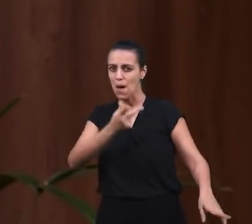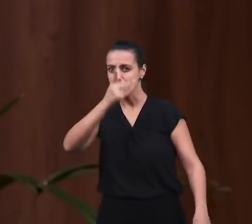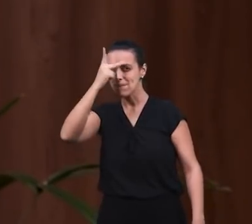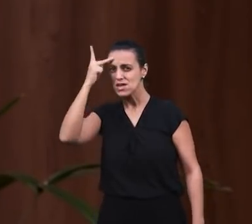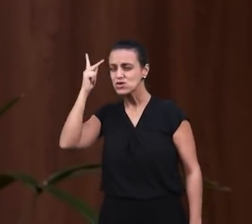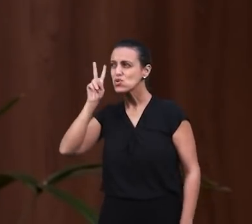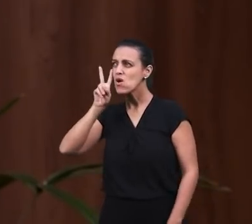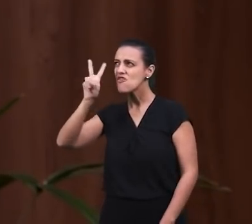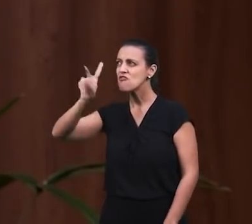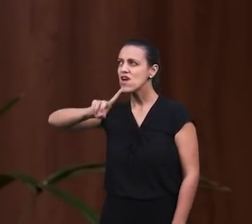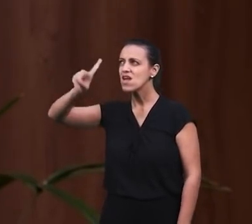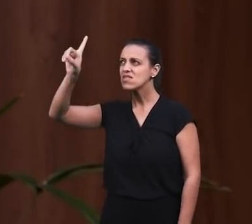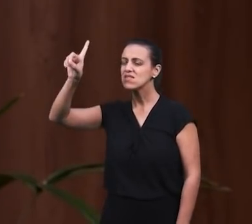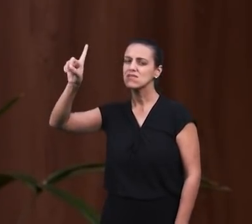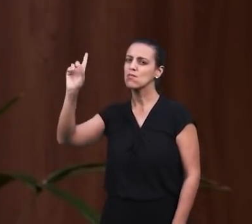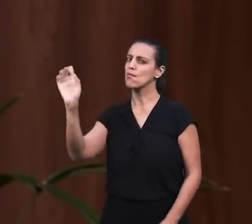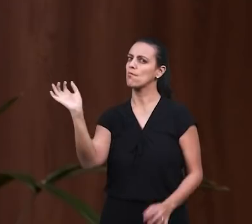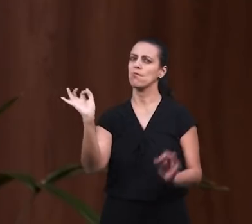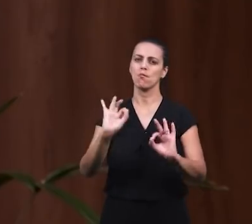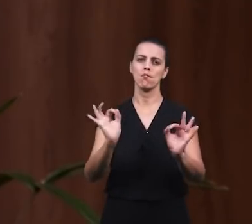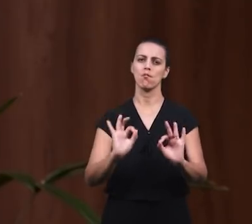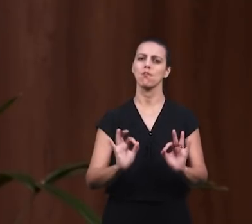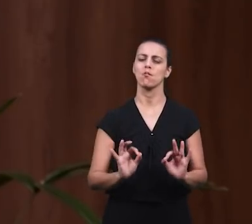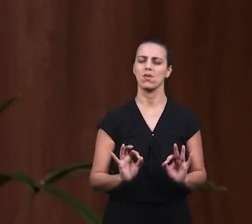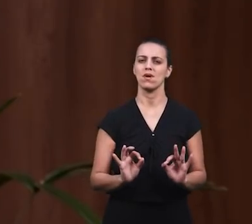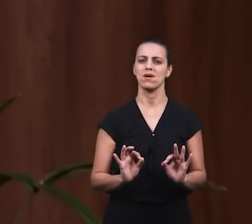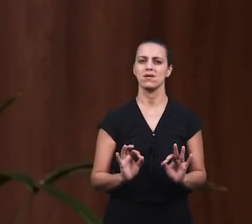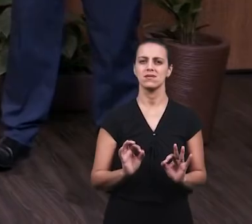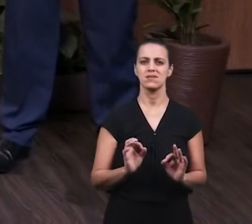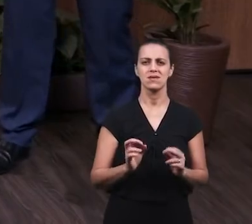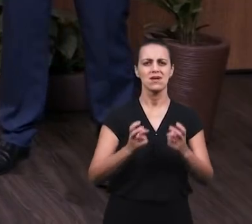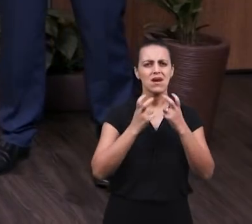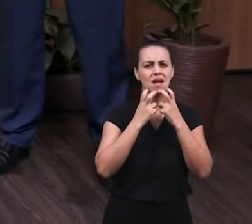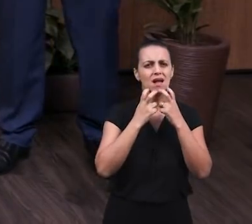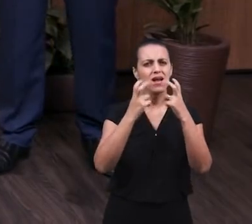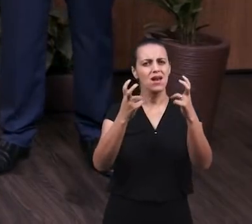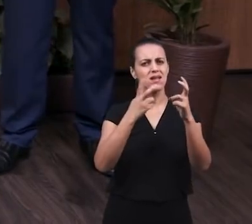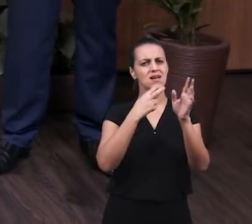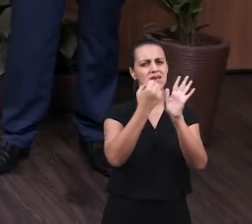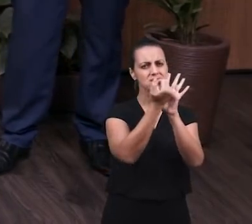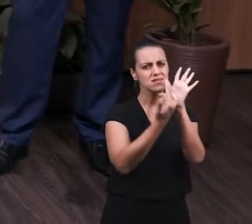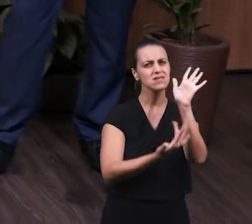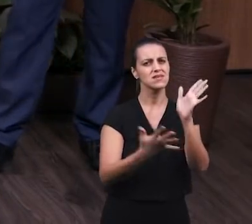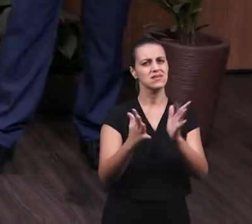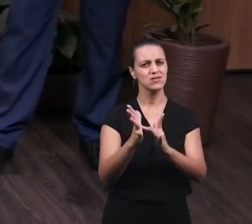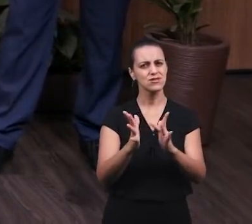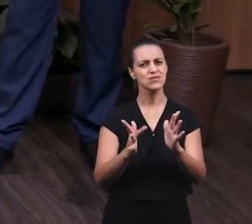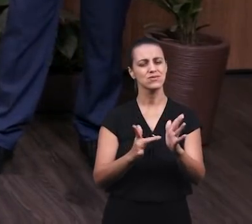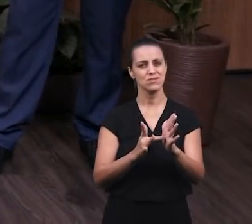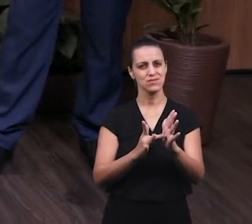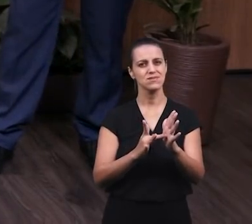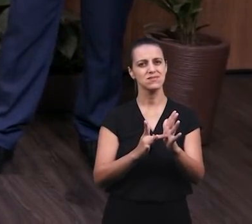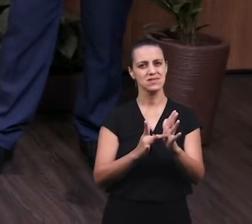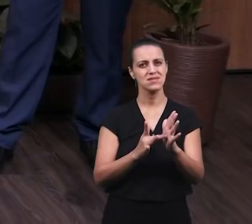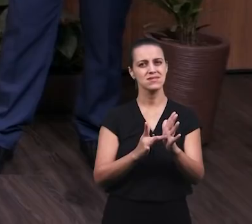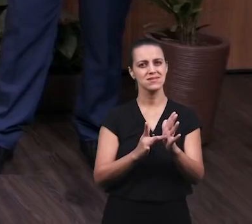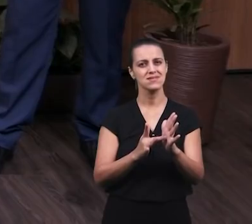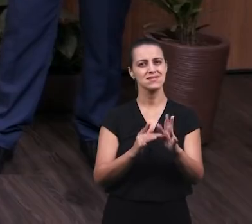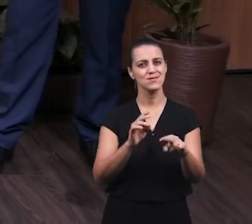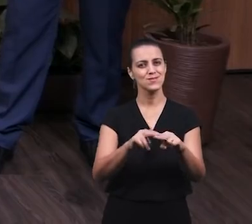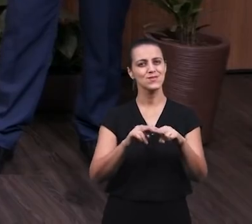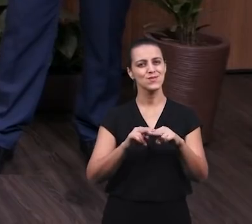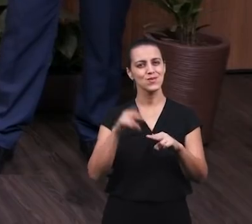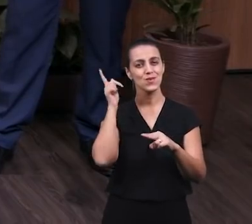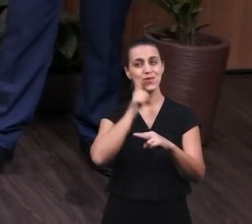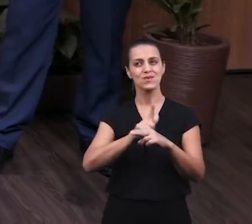ninguém verá o Senhor. Clame pelo sangue do Senhor Jesus para